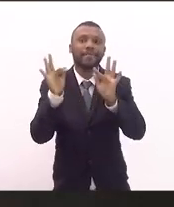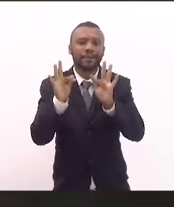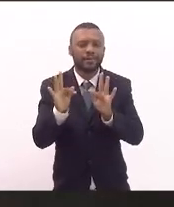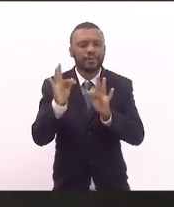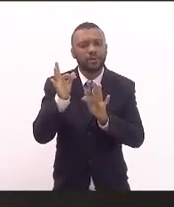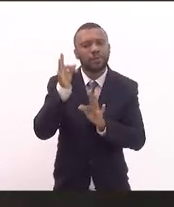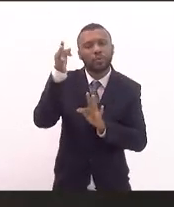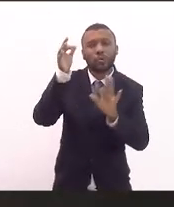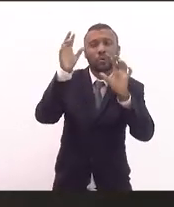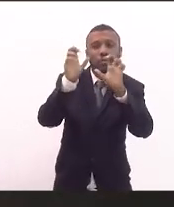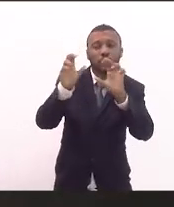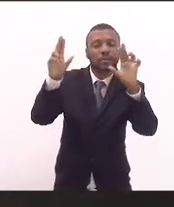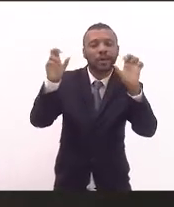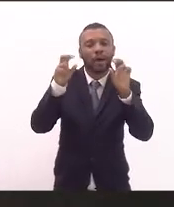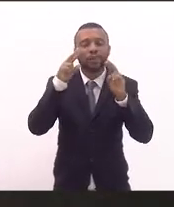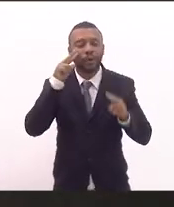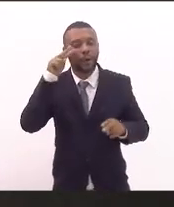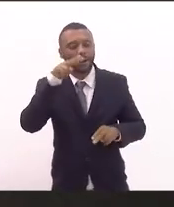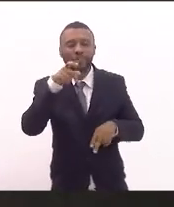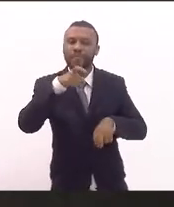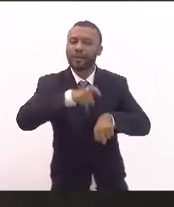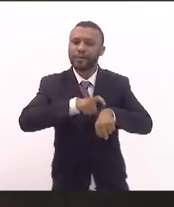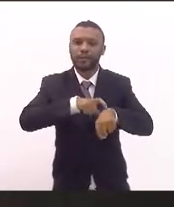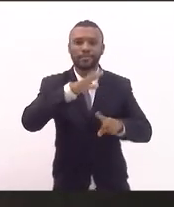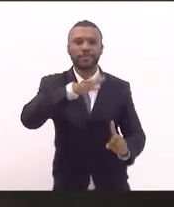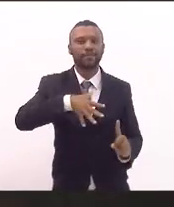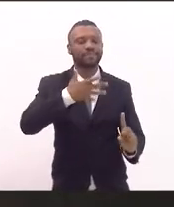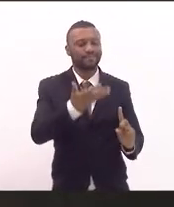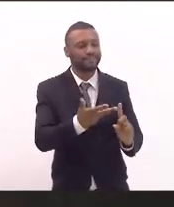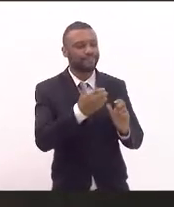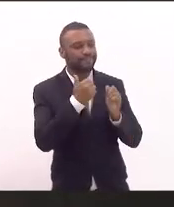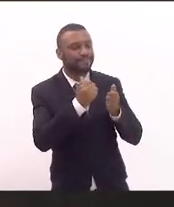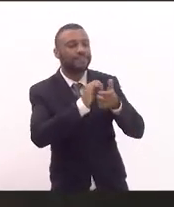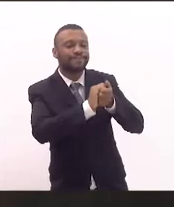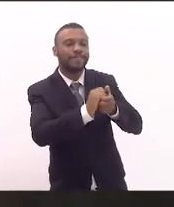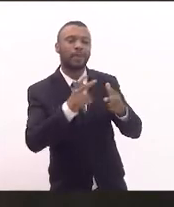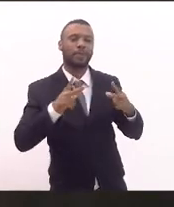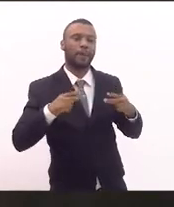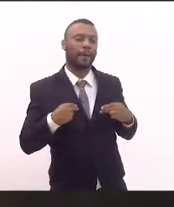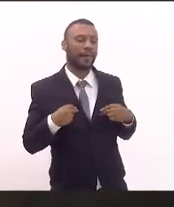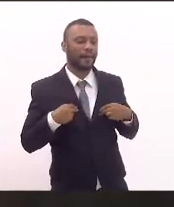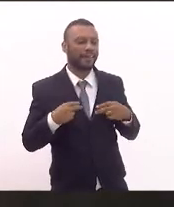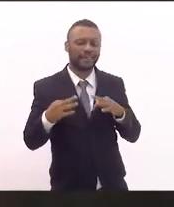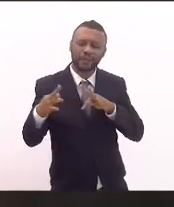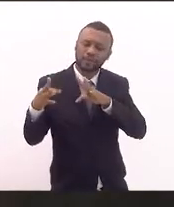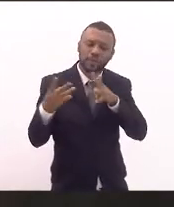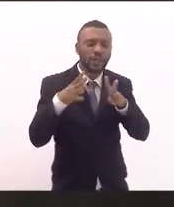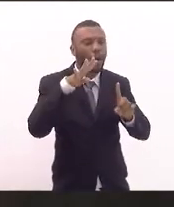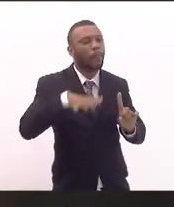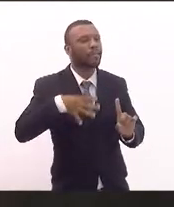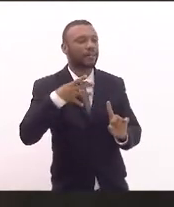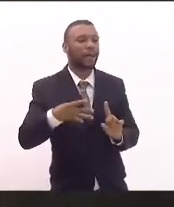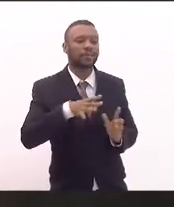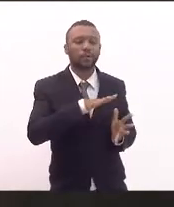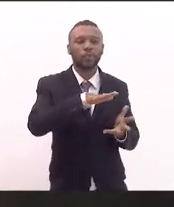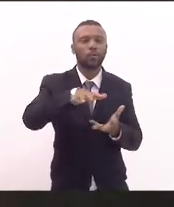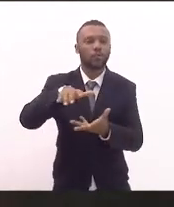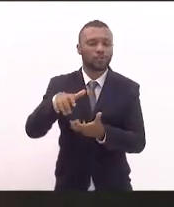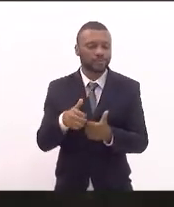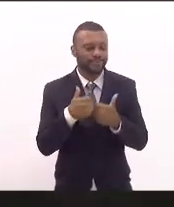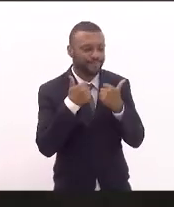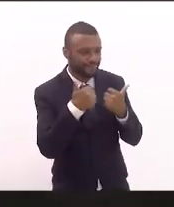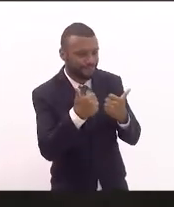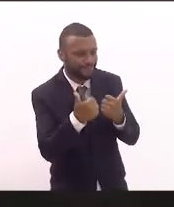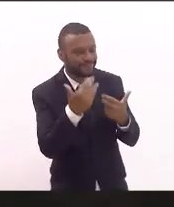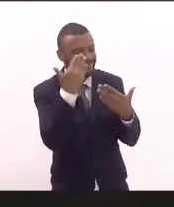céu, olhando aqui para esse momento. Tá? Você merece todas as homenagens do mundo. Tá bom, doutora? Muito,